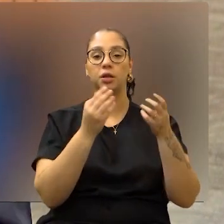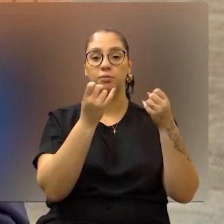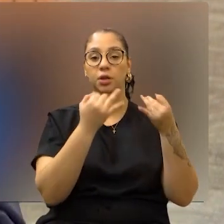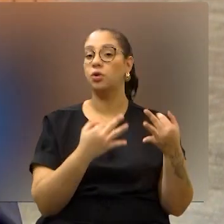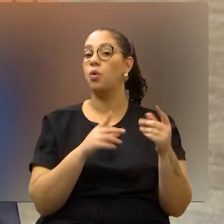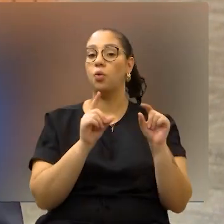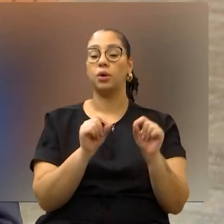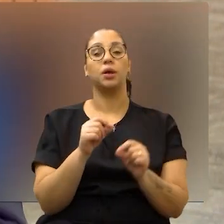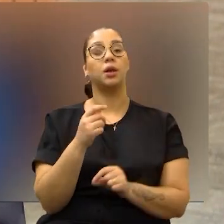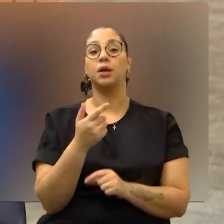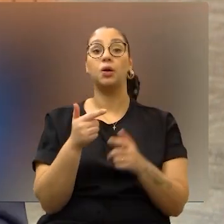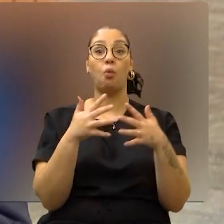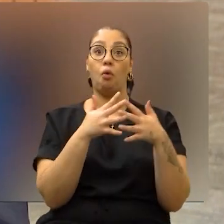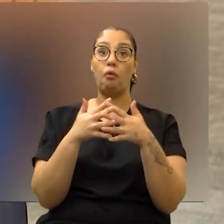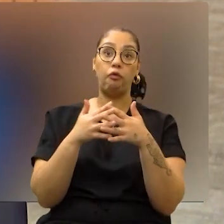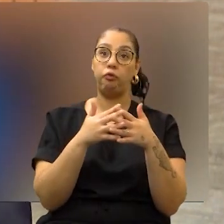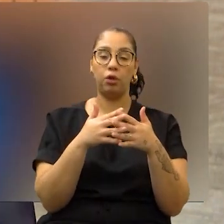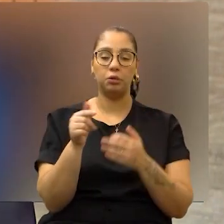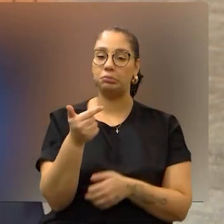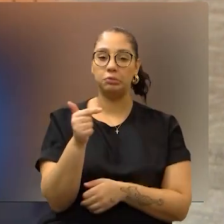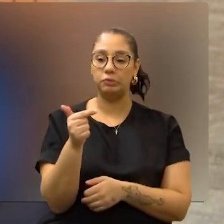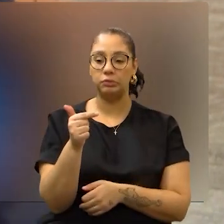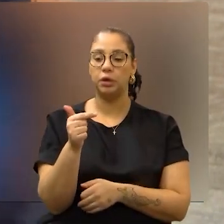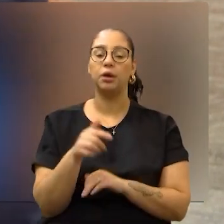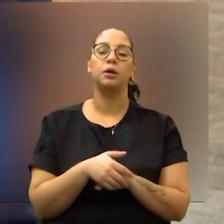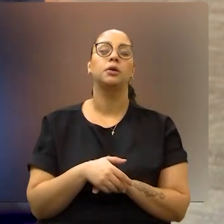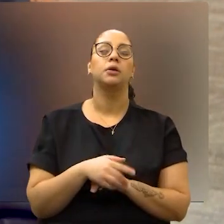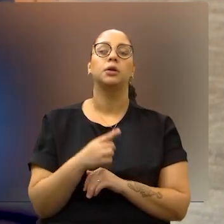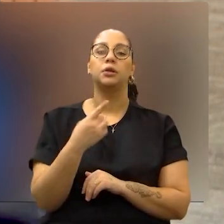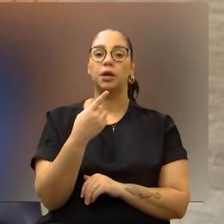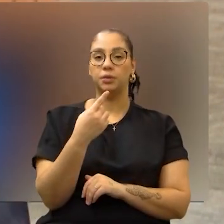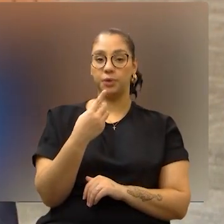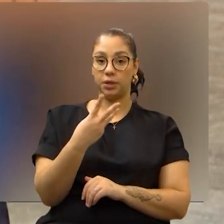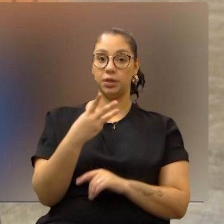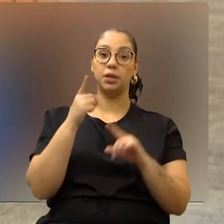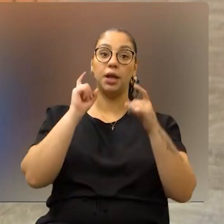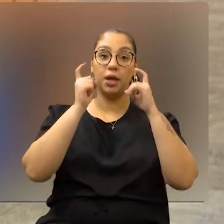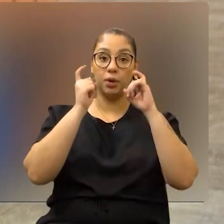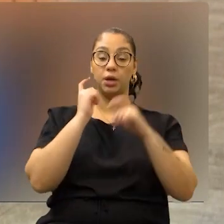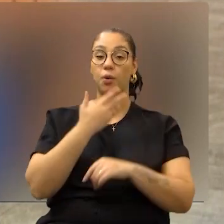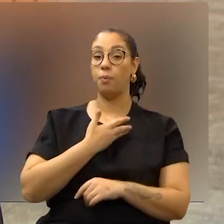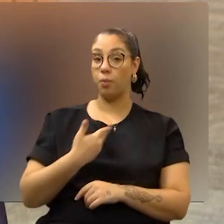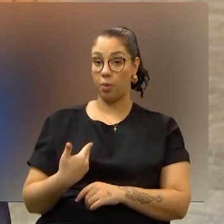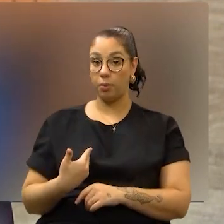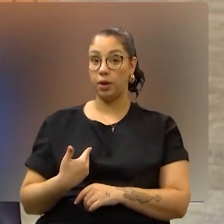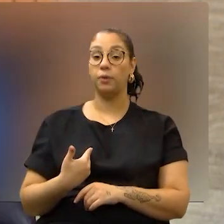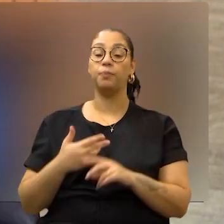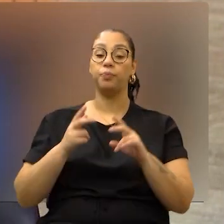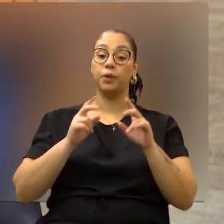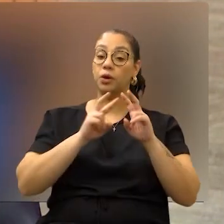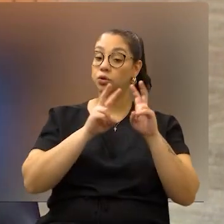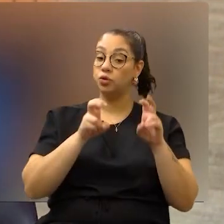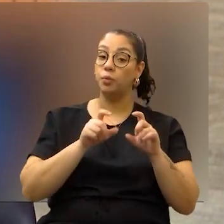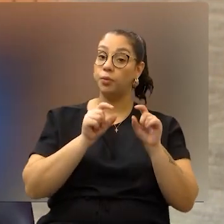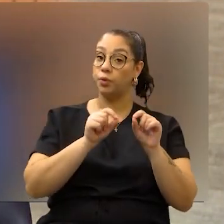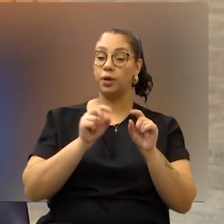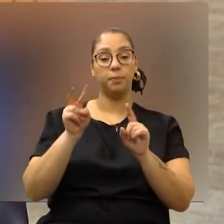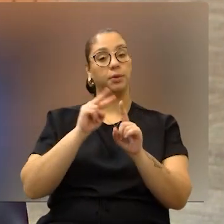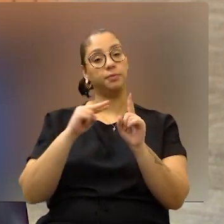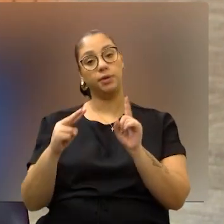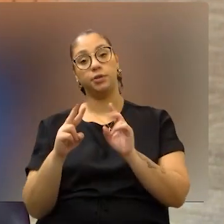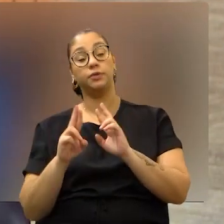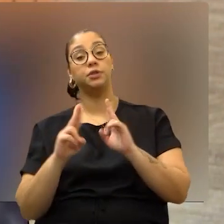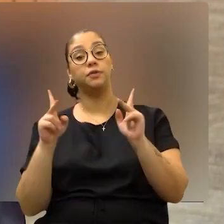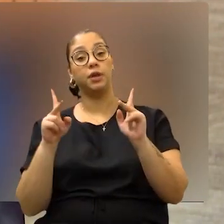pontuou aqui, ao dizer que não existem conflitos. A 13ª audiência pública trabalhou sobre uma